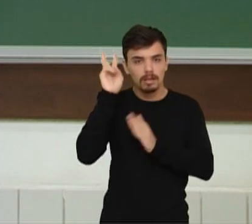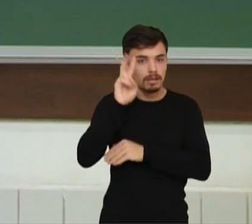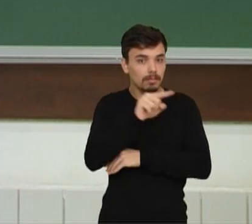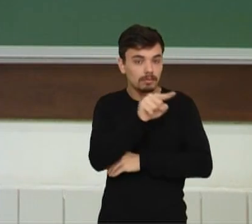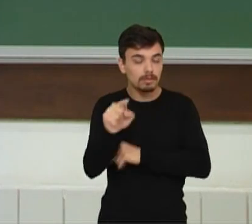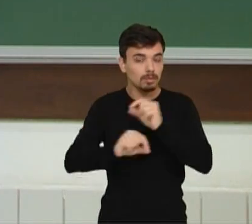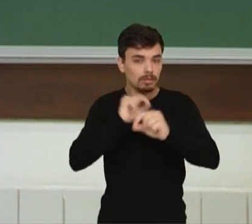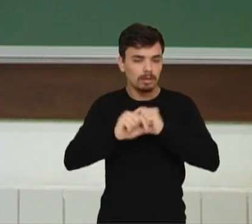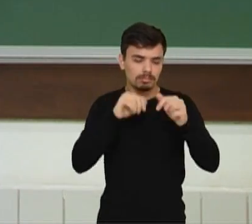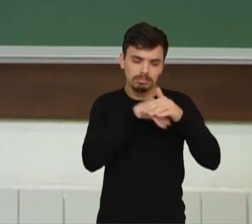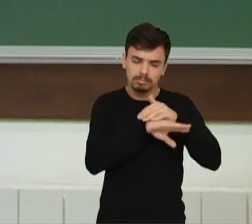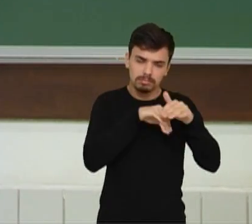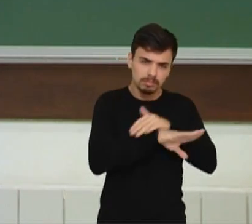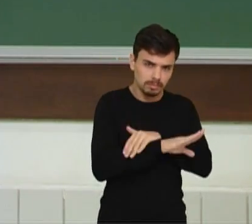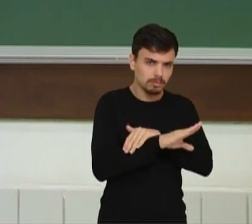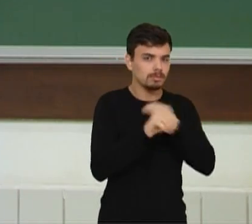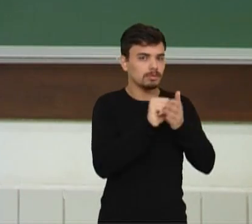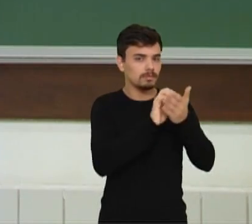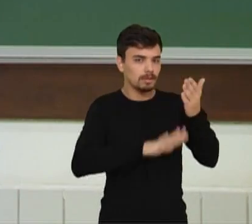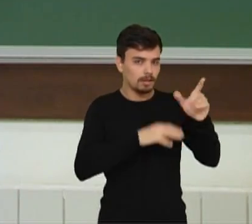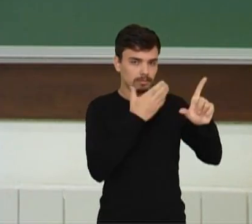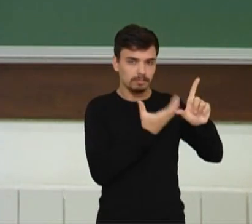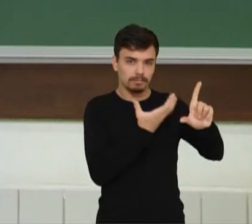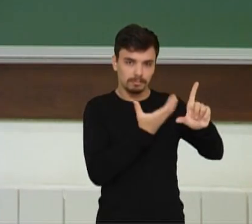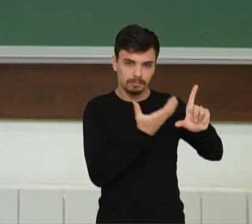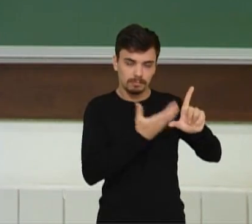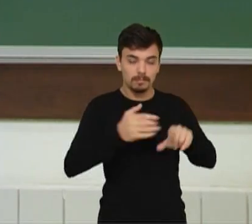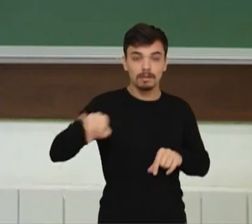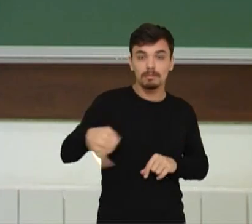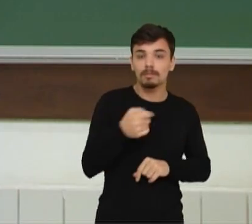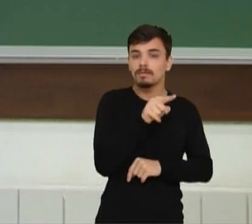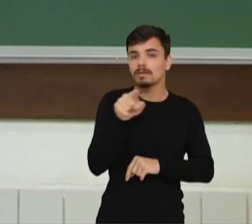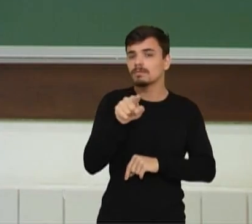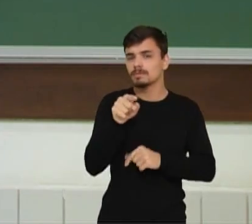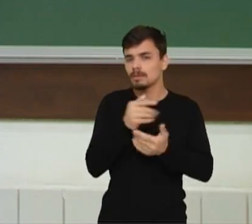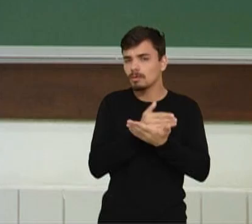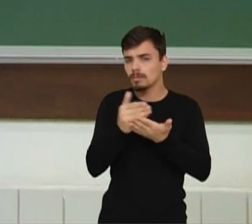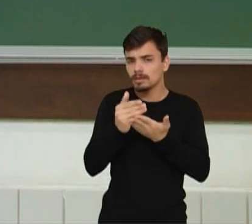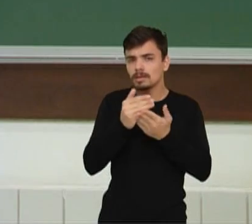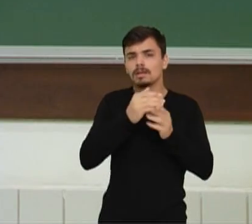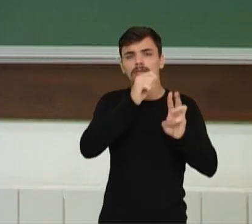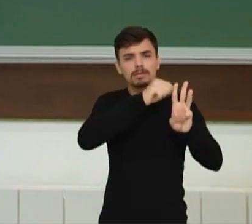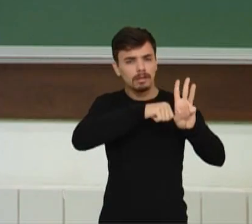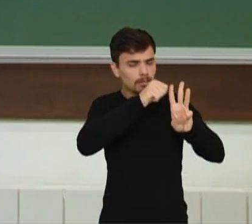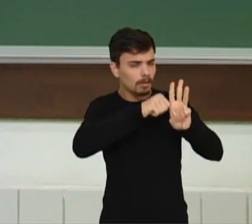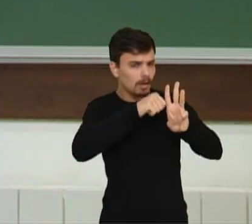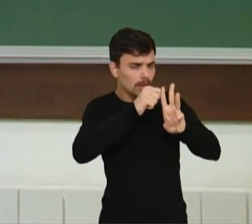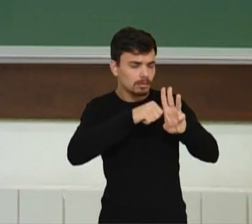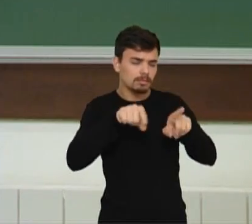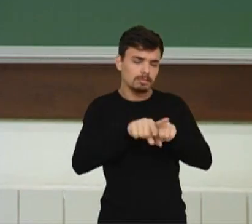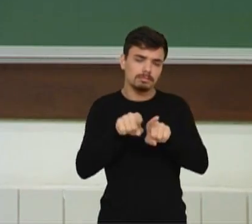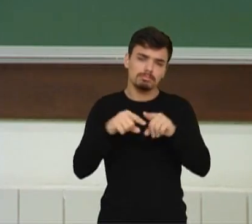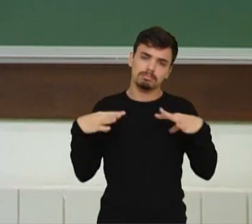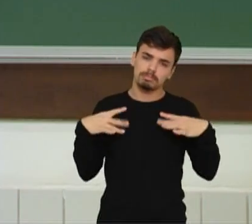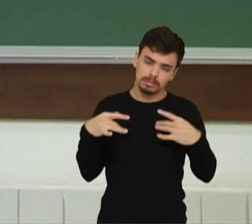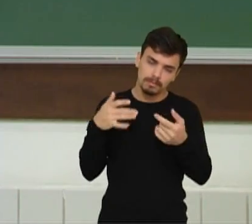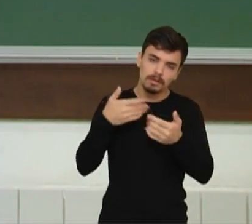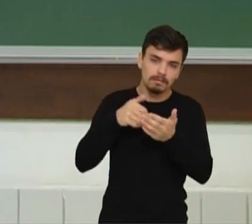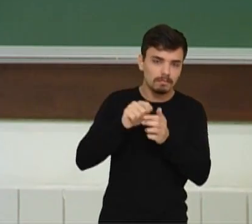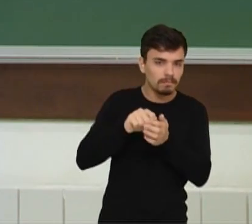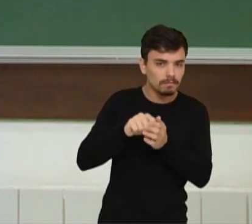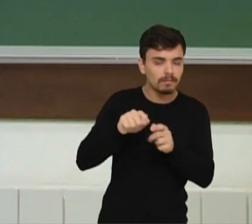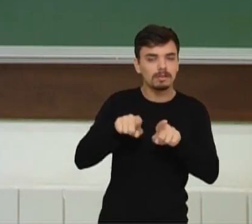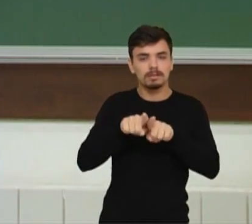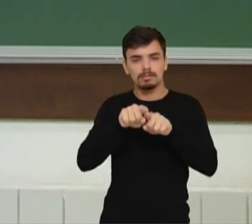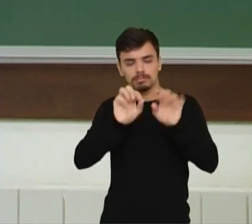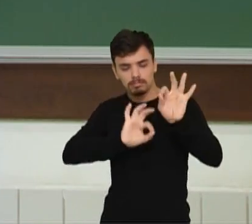deixem acumular atividade no Classroom. Aproveitem que vocês estão no início do trimestre, que está tudo um pouquinho mais tranquilo, e vão fazendo, né?